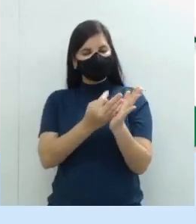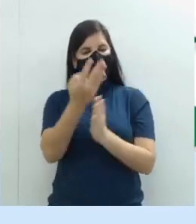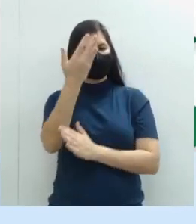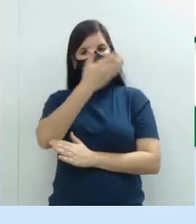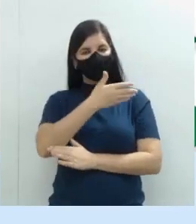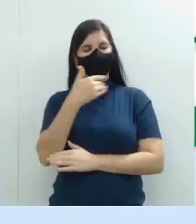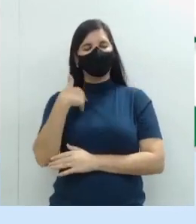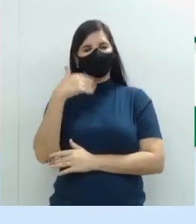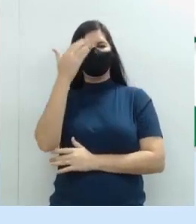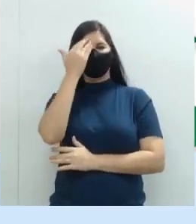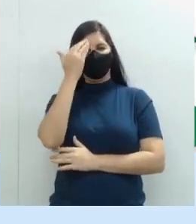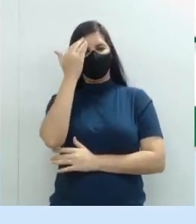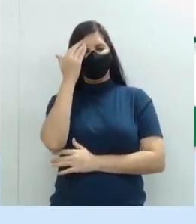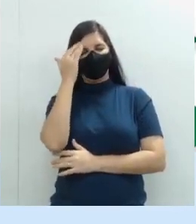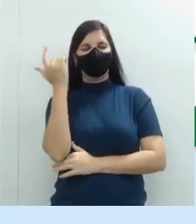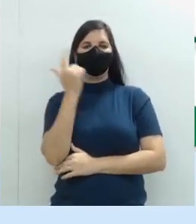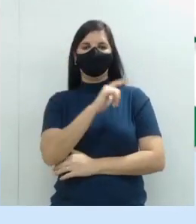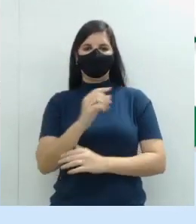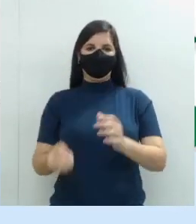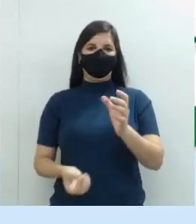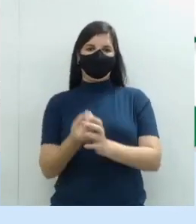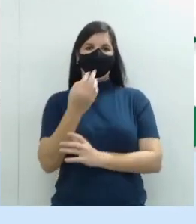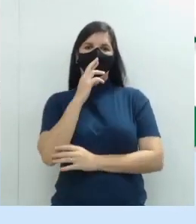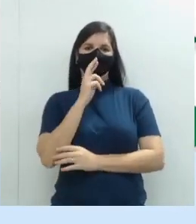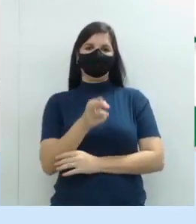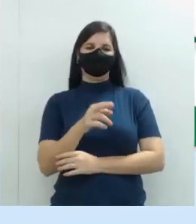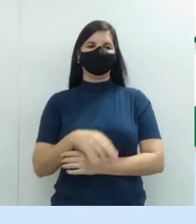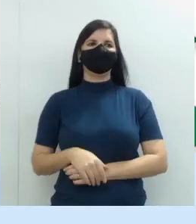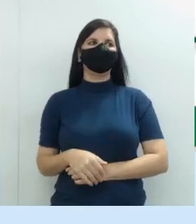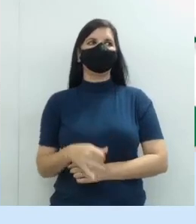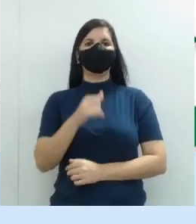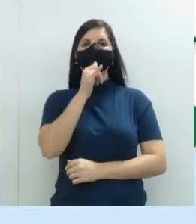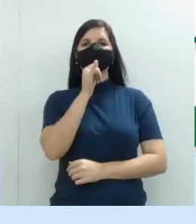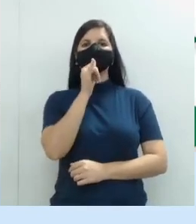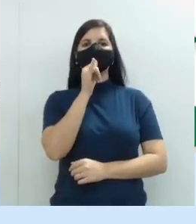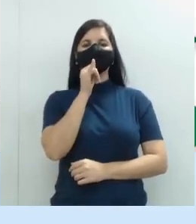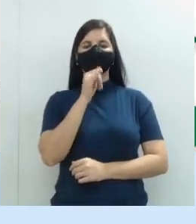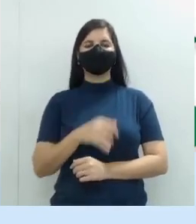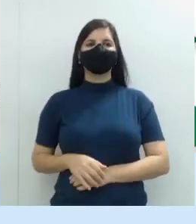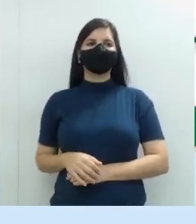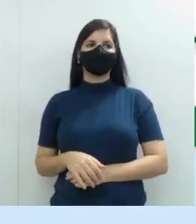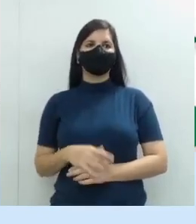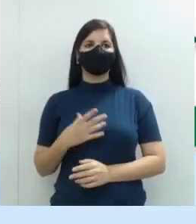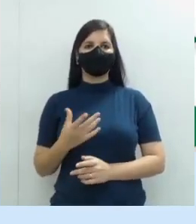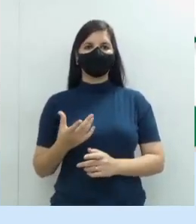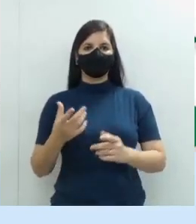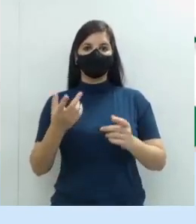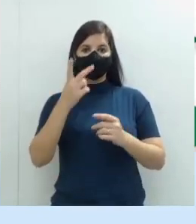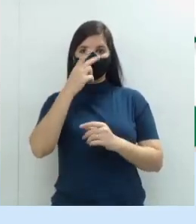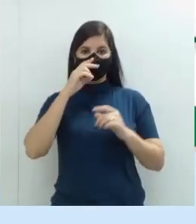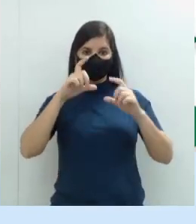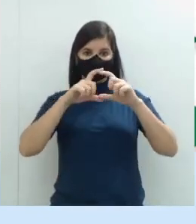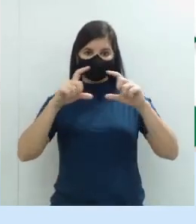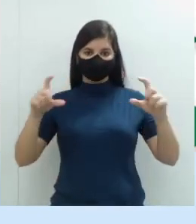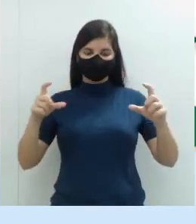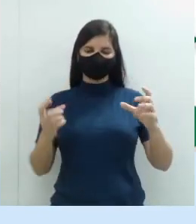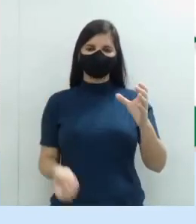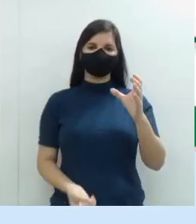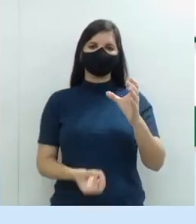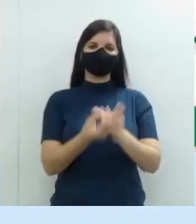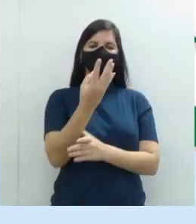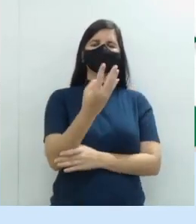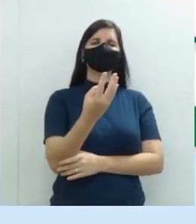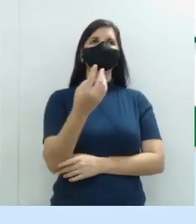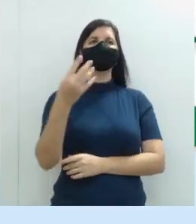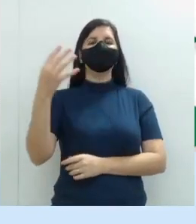eu já saiba a partir da construção. Por exemplo, vou te dar só um exemplo agora. Nesse mesmo formato aí, construa os 4